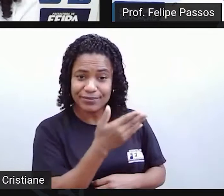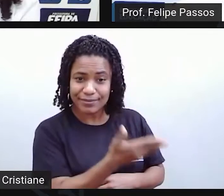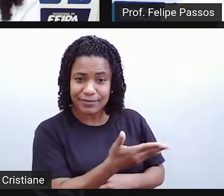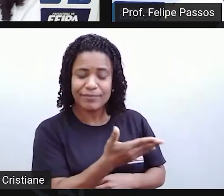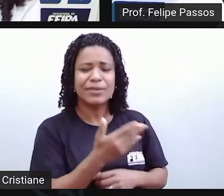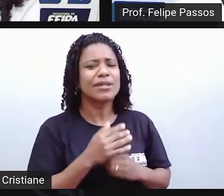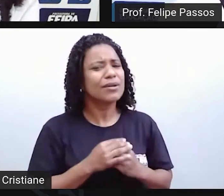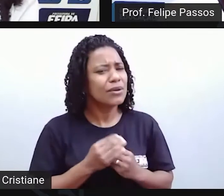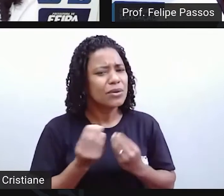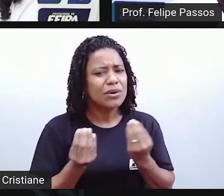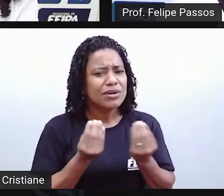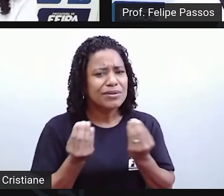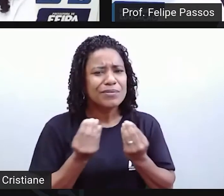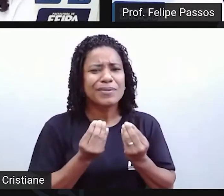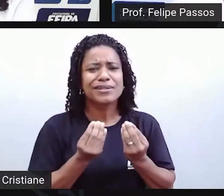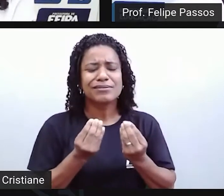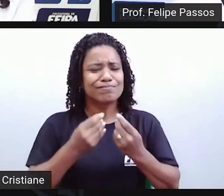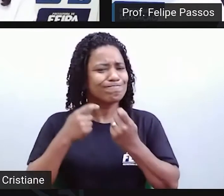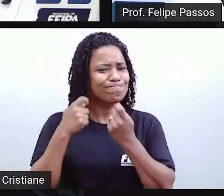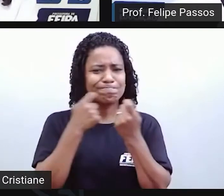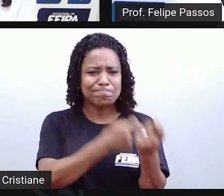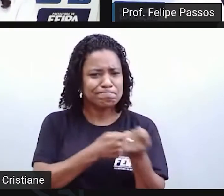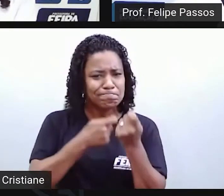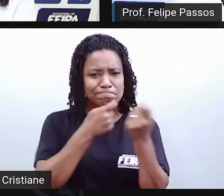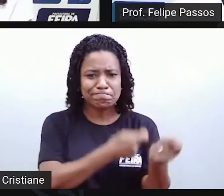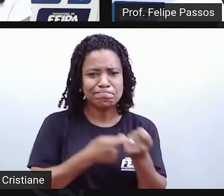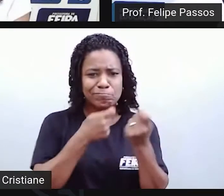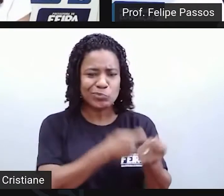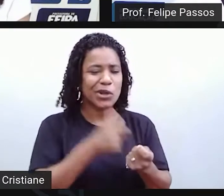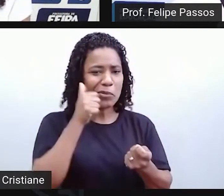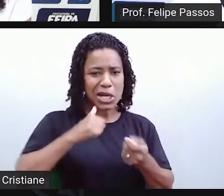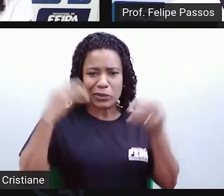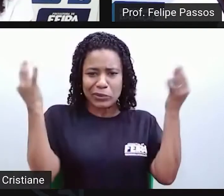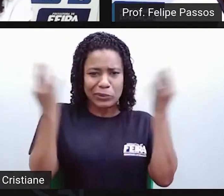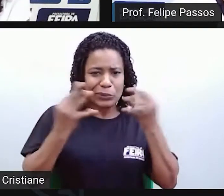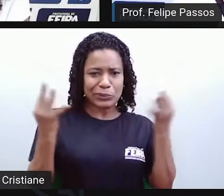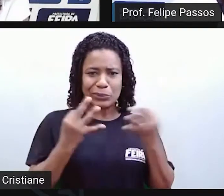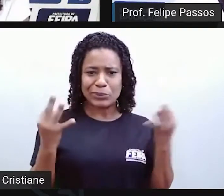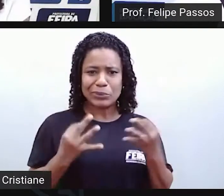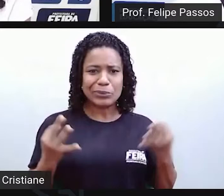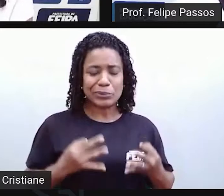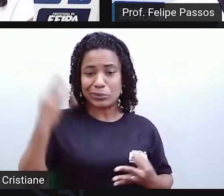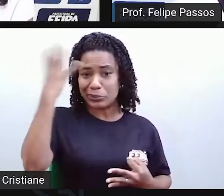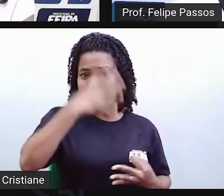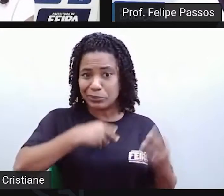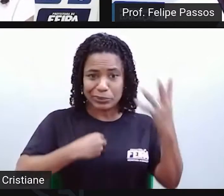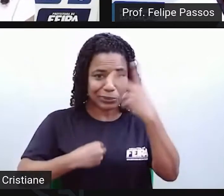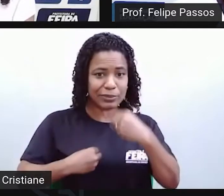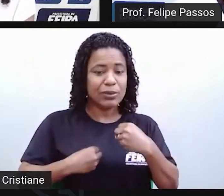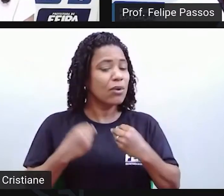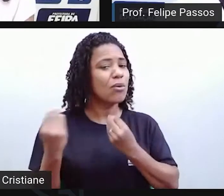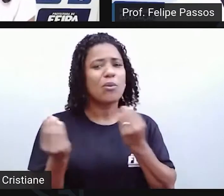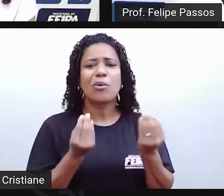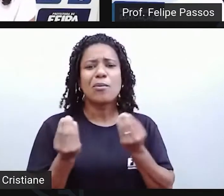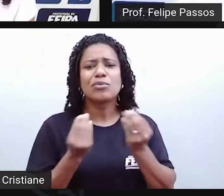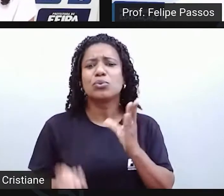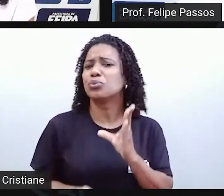chamar de pressão sobre a estética feminina? Onde isso aparece? Como é que isso surge no dia a